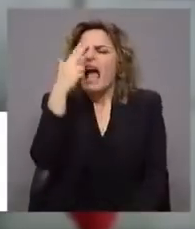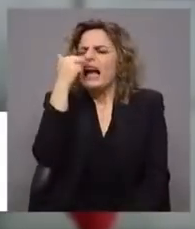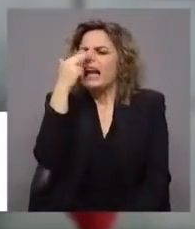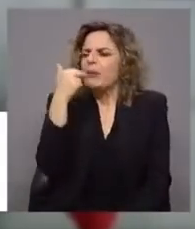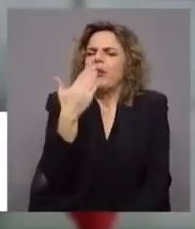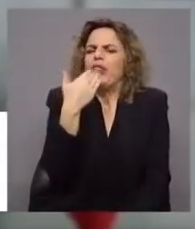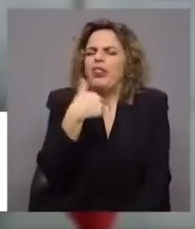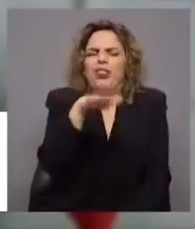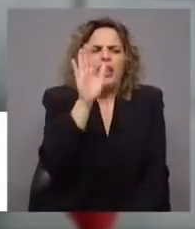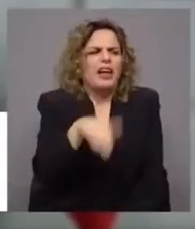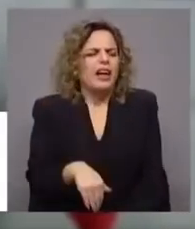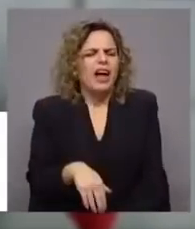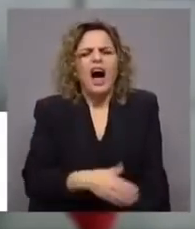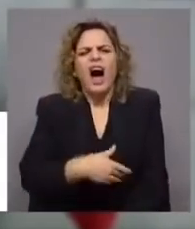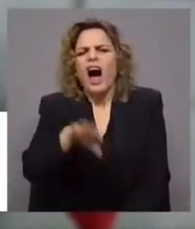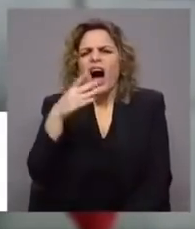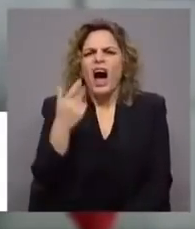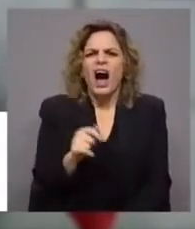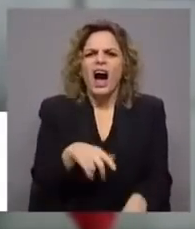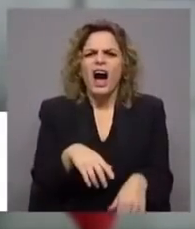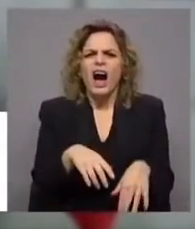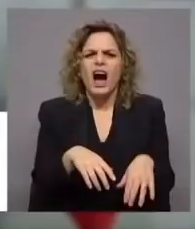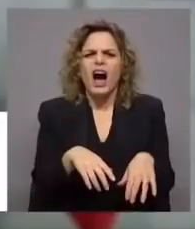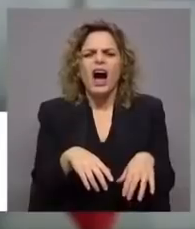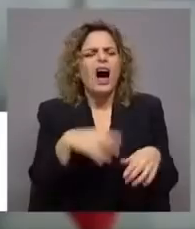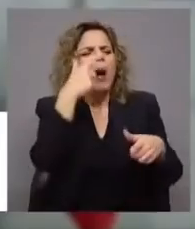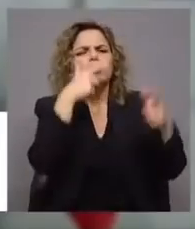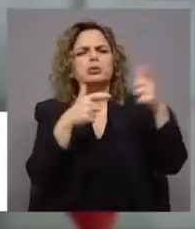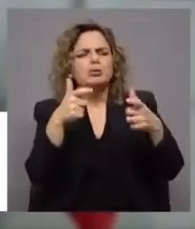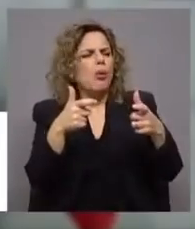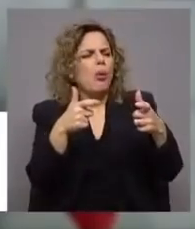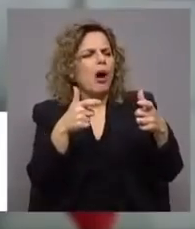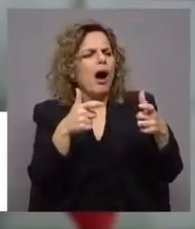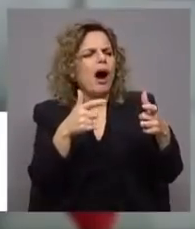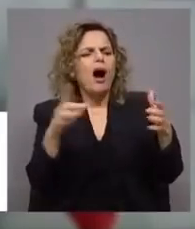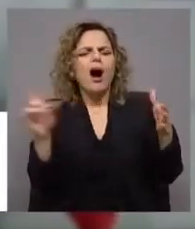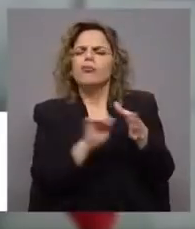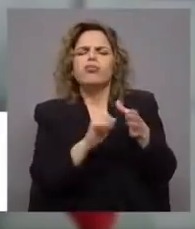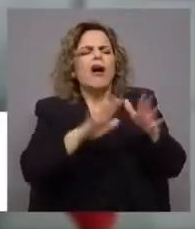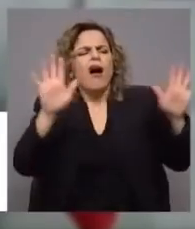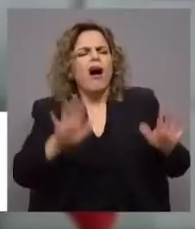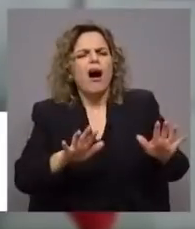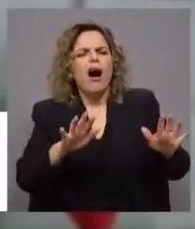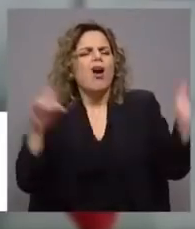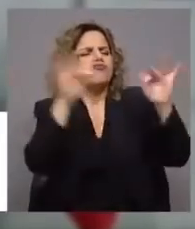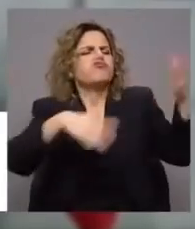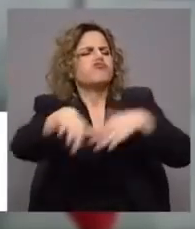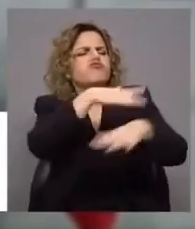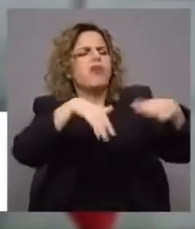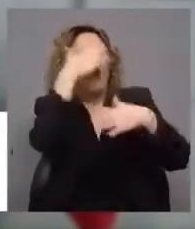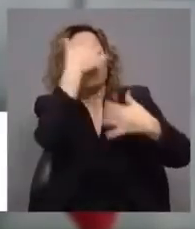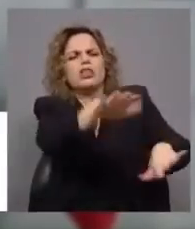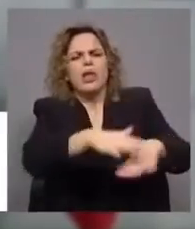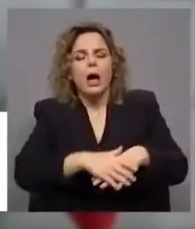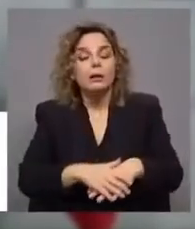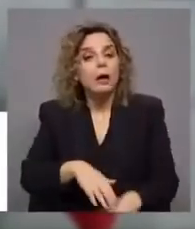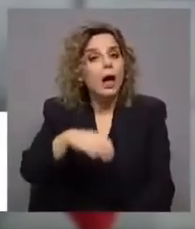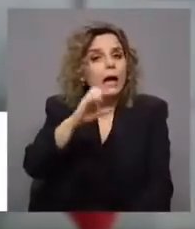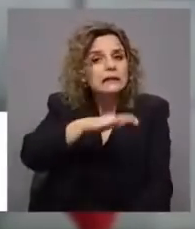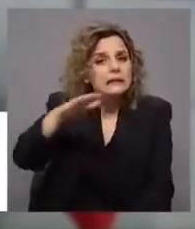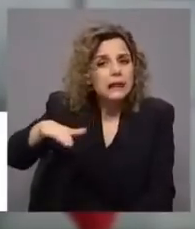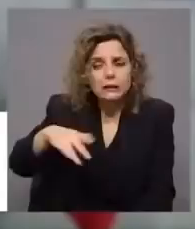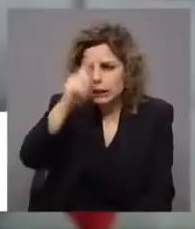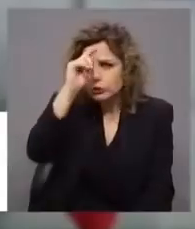ele disse que não era para as pessoas evitarem aglomeração. Ou seja, o tempo inteiro ele respeitou a ciência e os